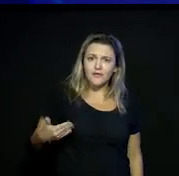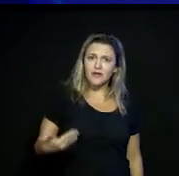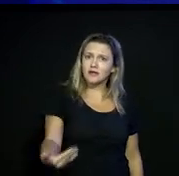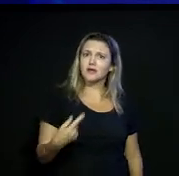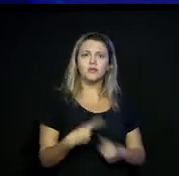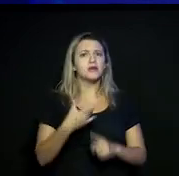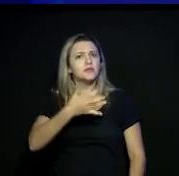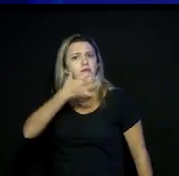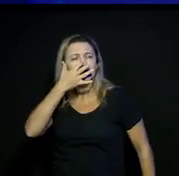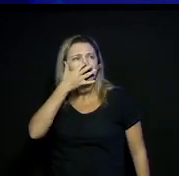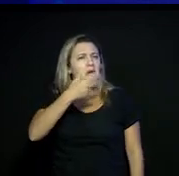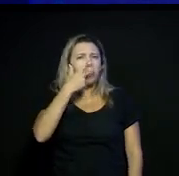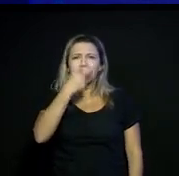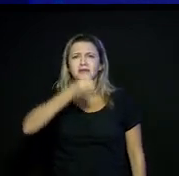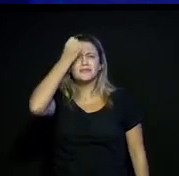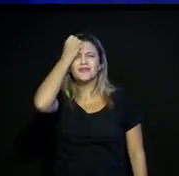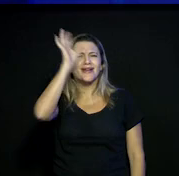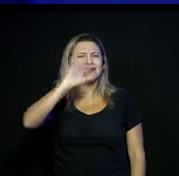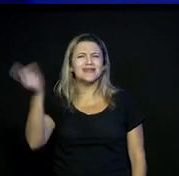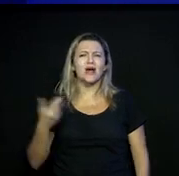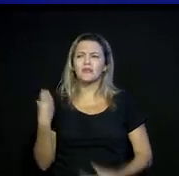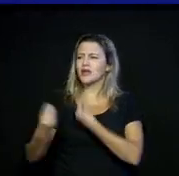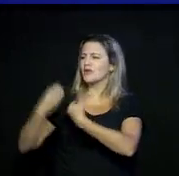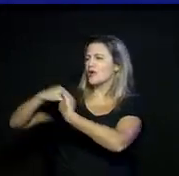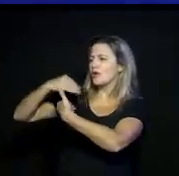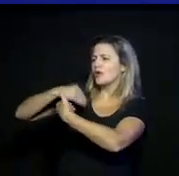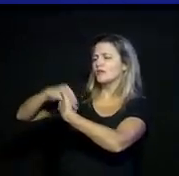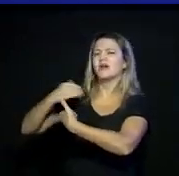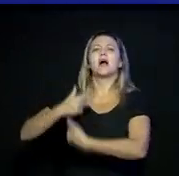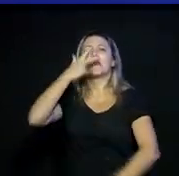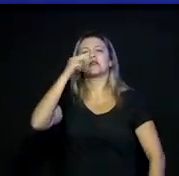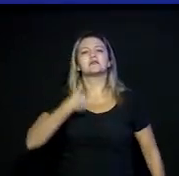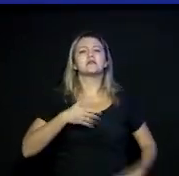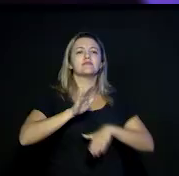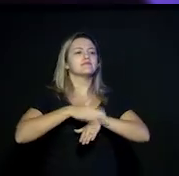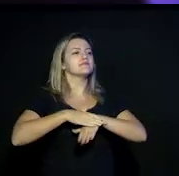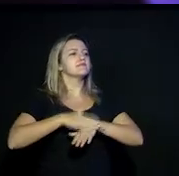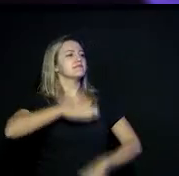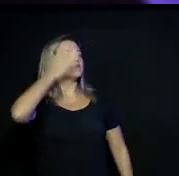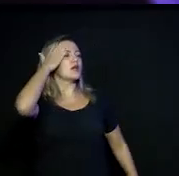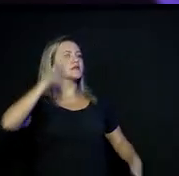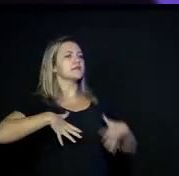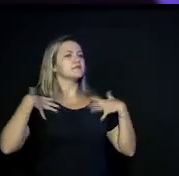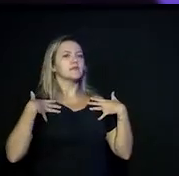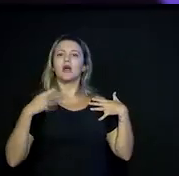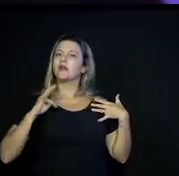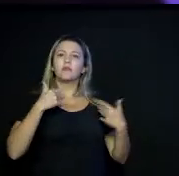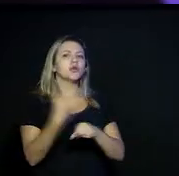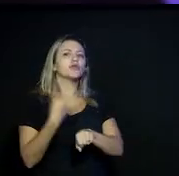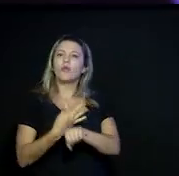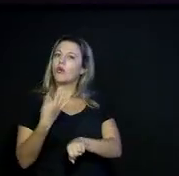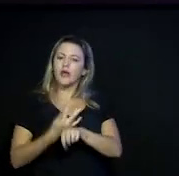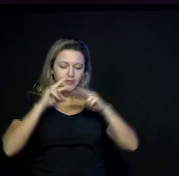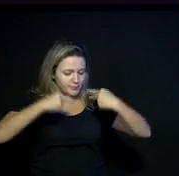Como é impressionante como a gente não quer saber do tutorial. Isso deixa comigo, deixa comigo. Depois você não suporta a vida que